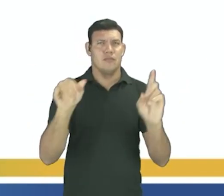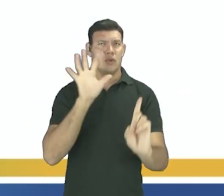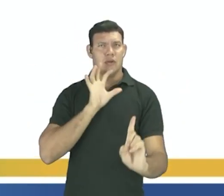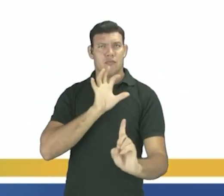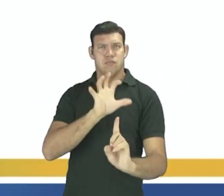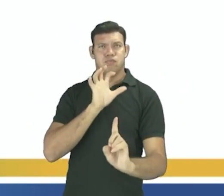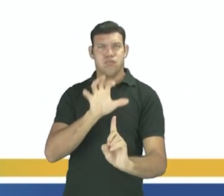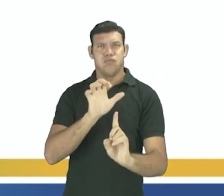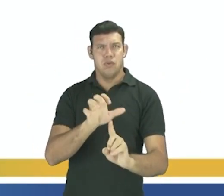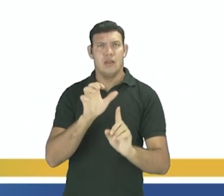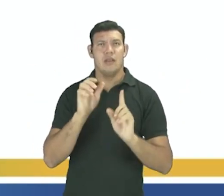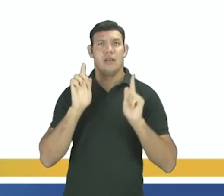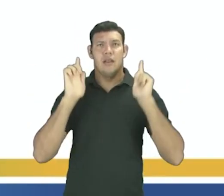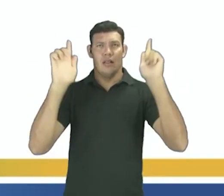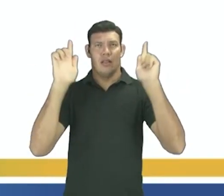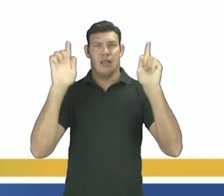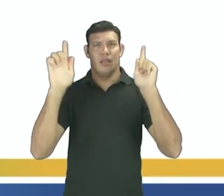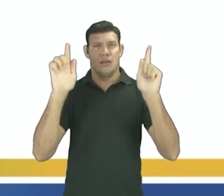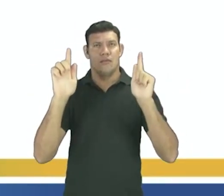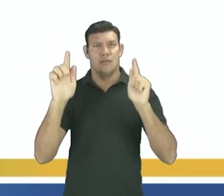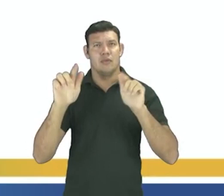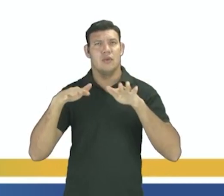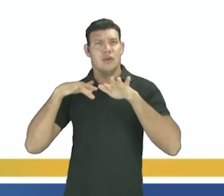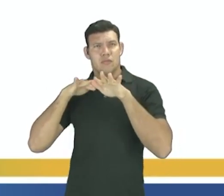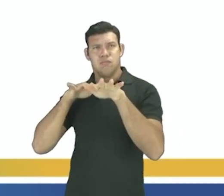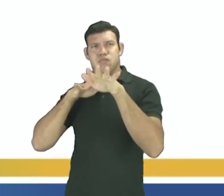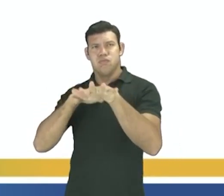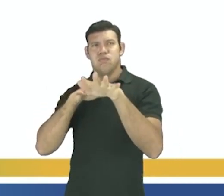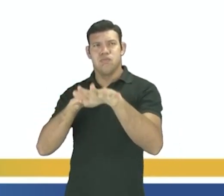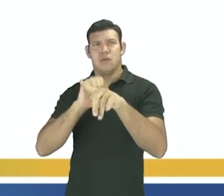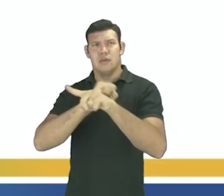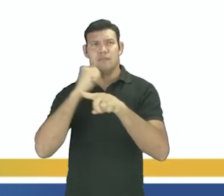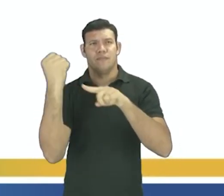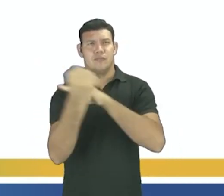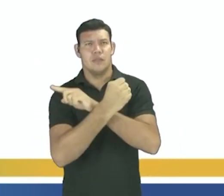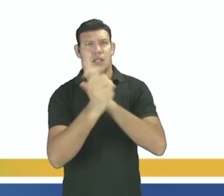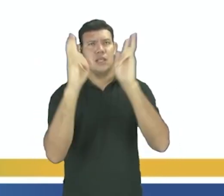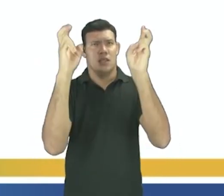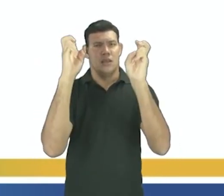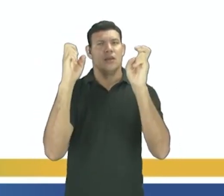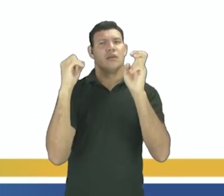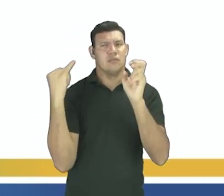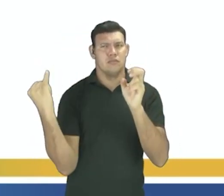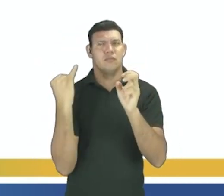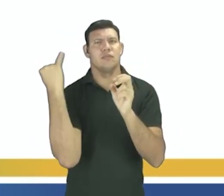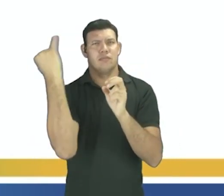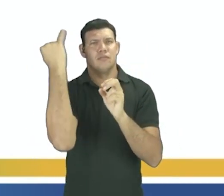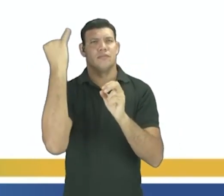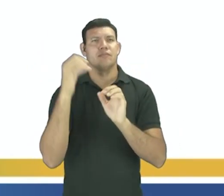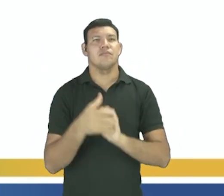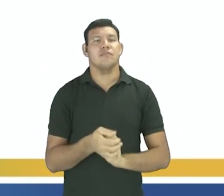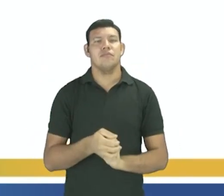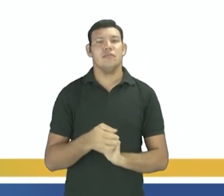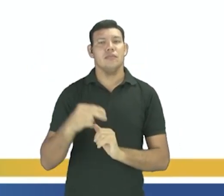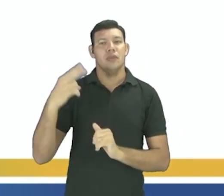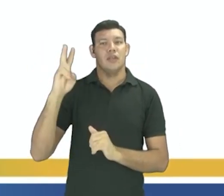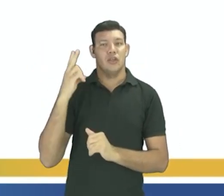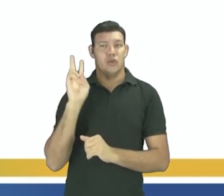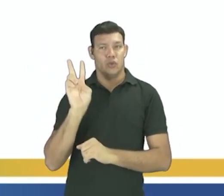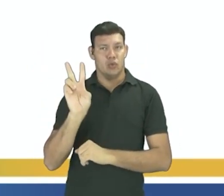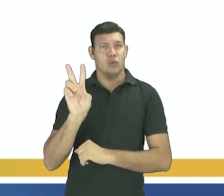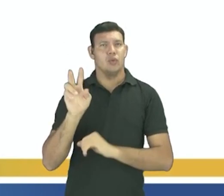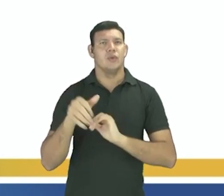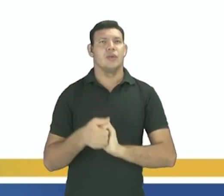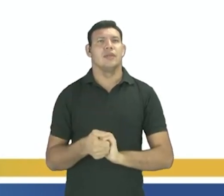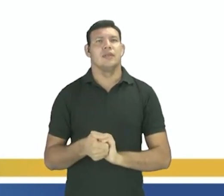interesse comum? Essa aí. Está ligada ao direito de cada cidadão, tem que se manifestar diante